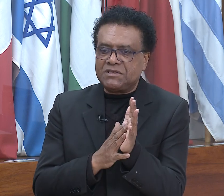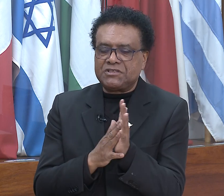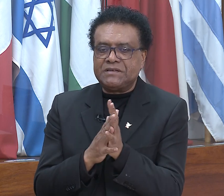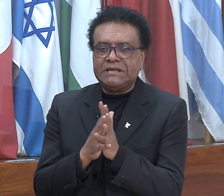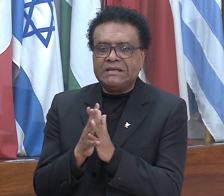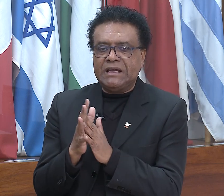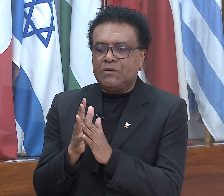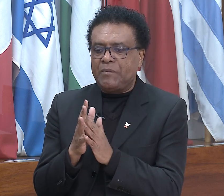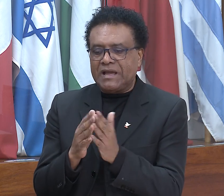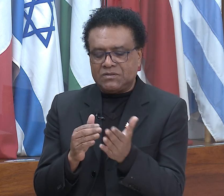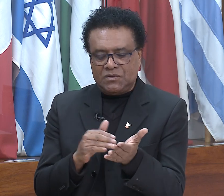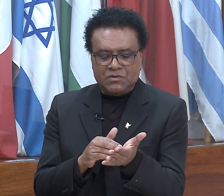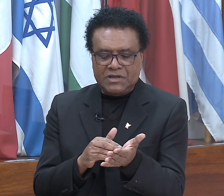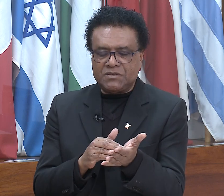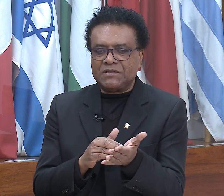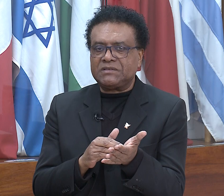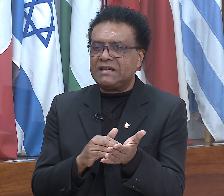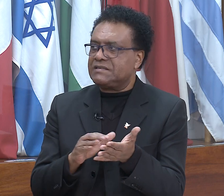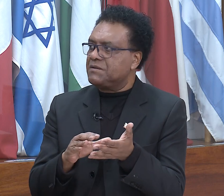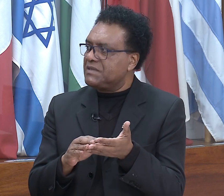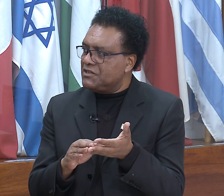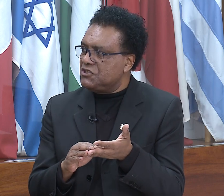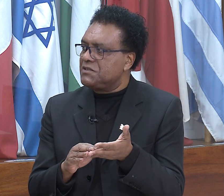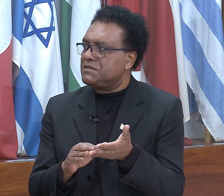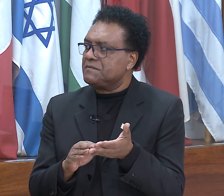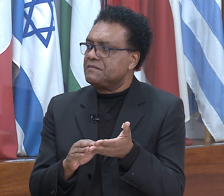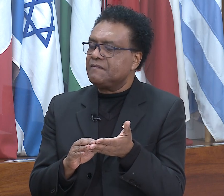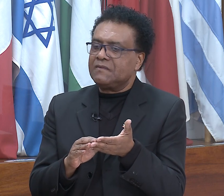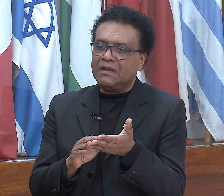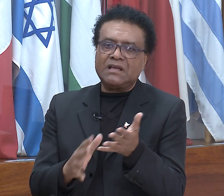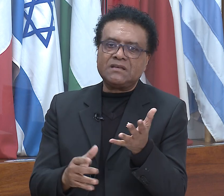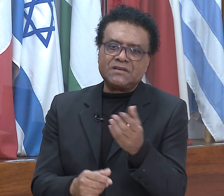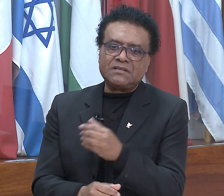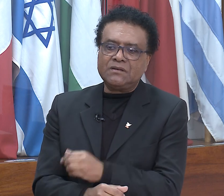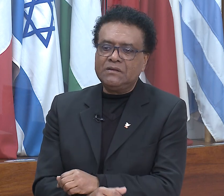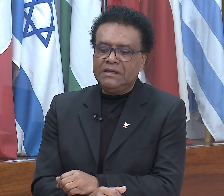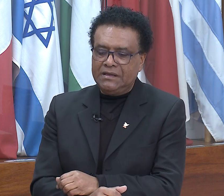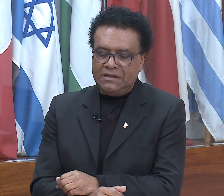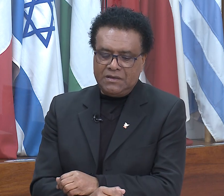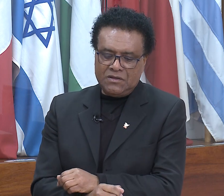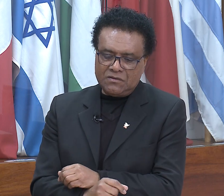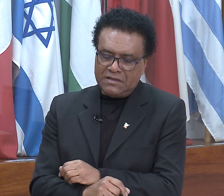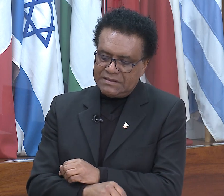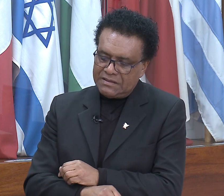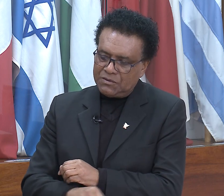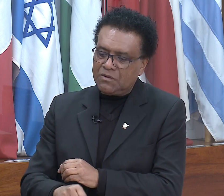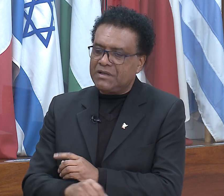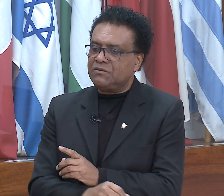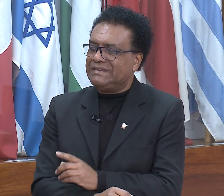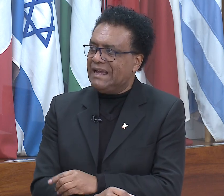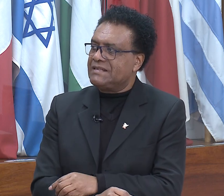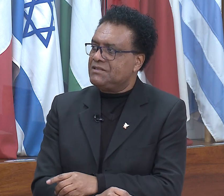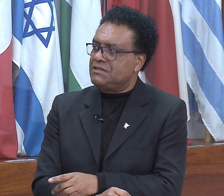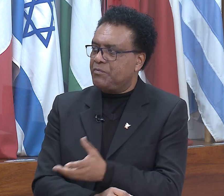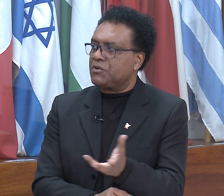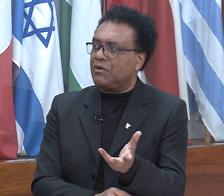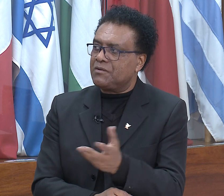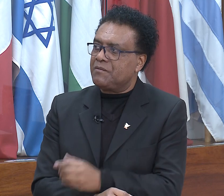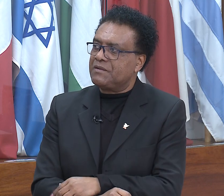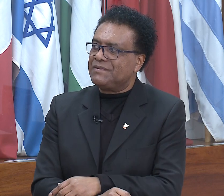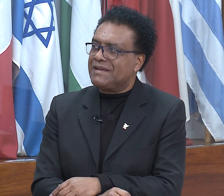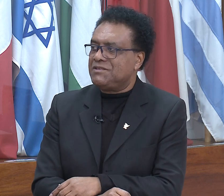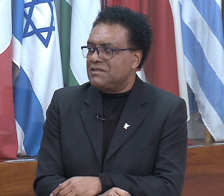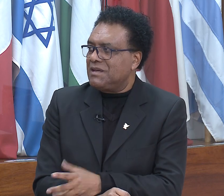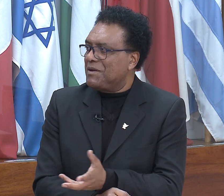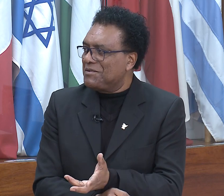muito exigido ou seja o prazo o Regimento traz são sete dias e dessa vez então eu resolvi assinar um documento com 10 dias e